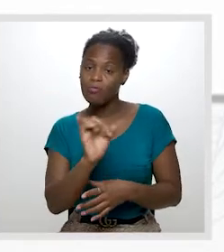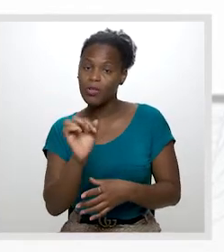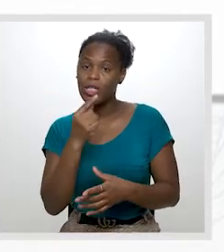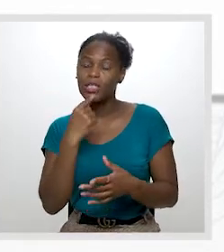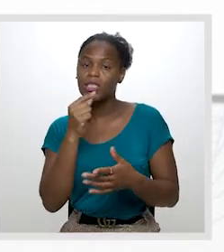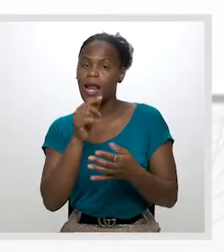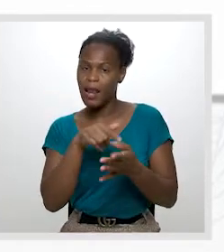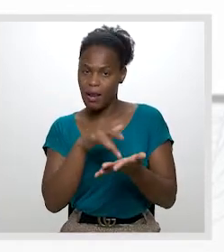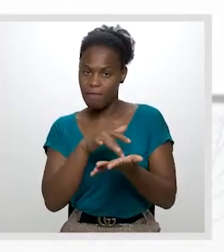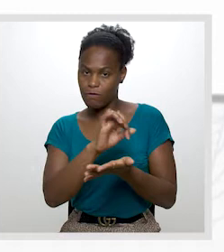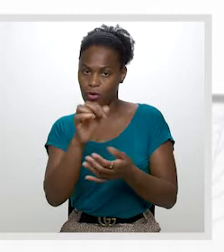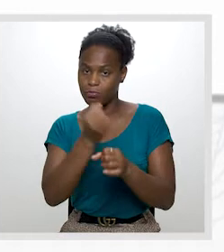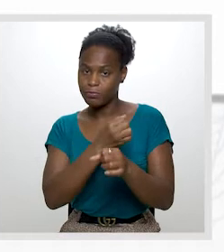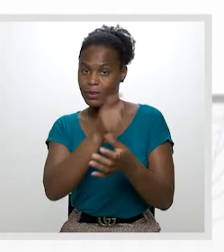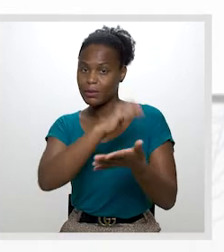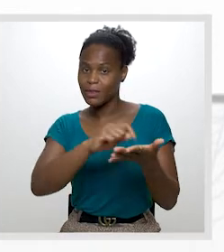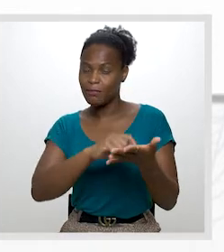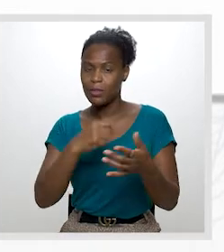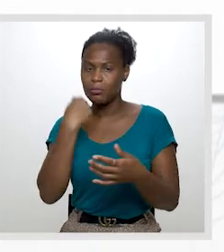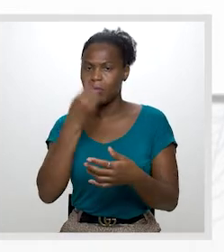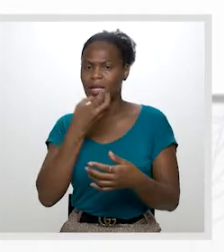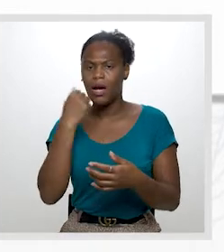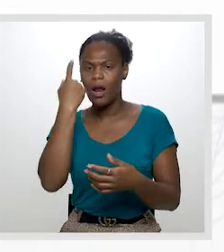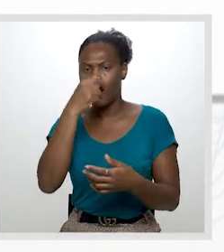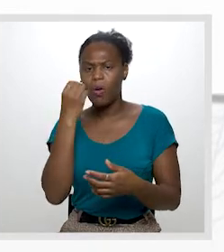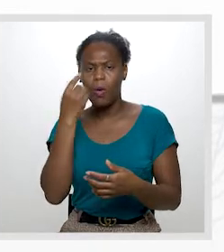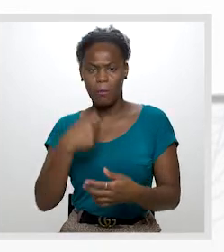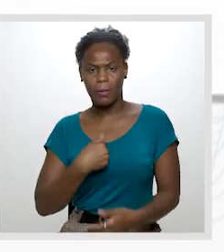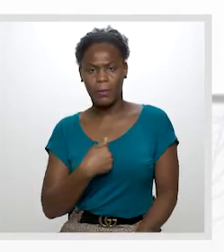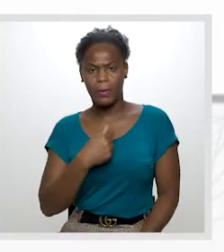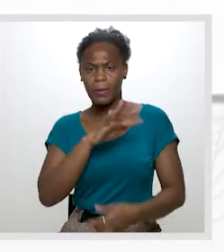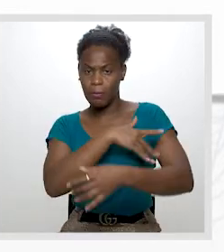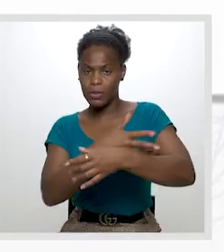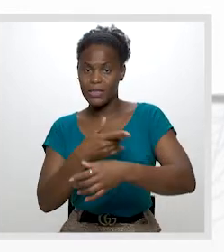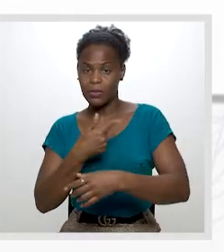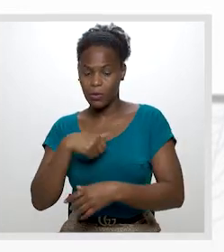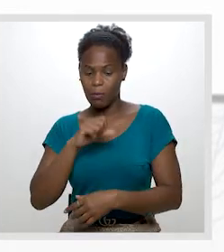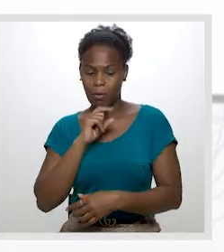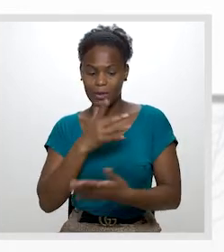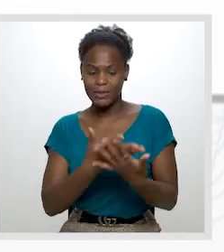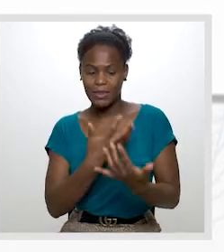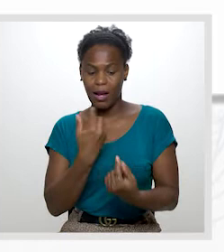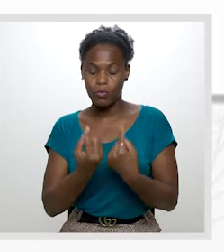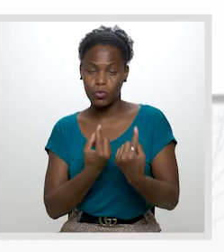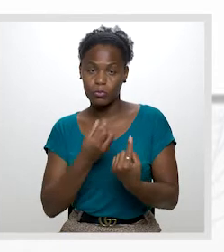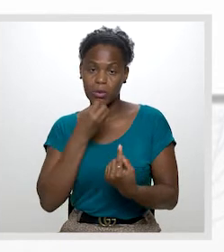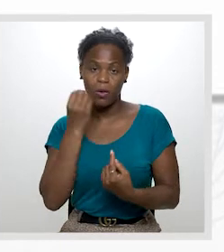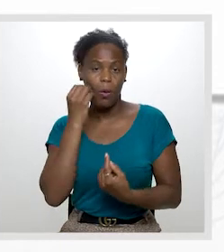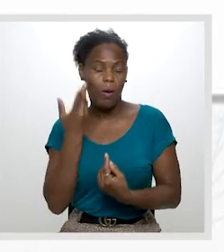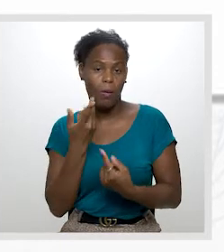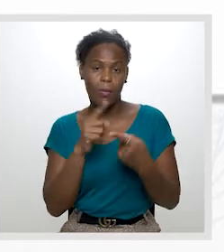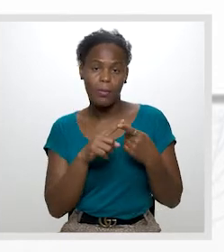o seu nome assinou a obra também com características próprias. E na sua poesia podemos aqui destacar